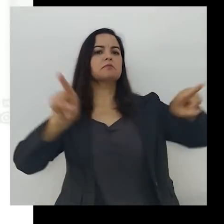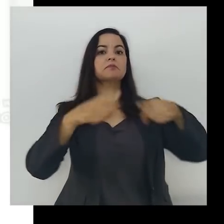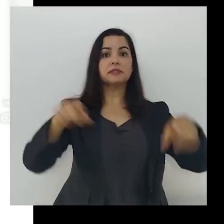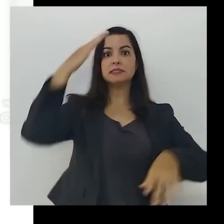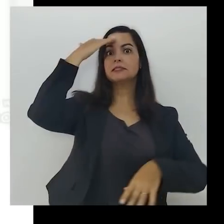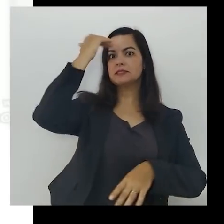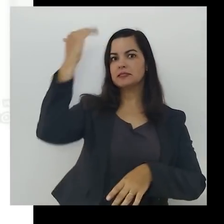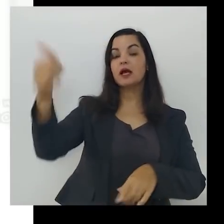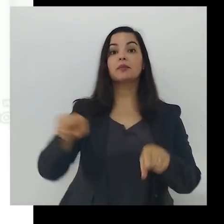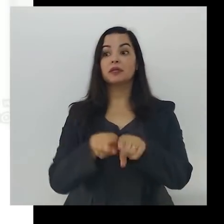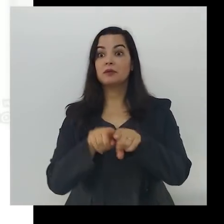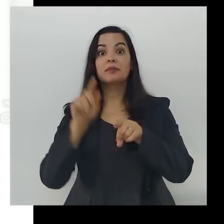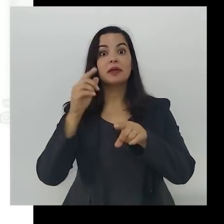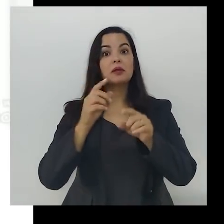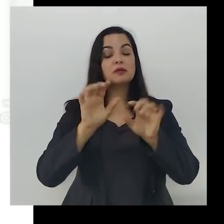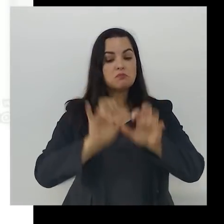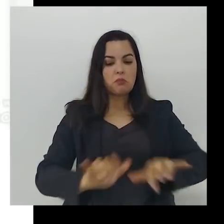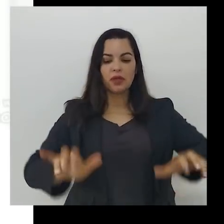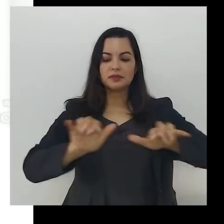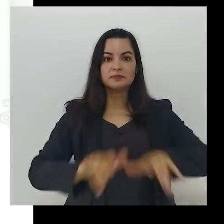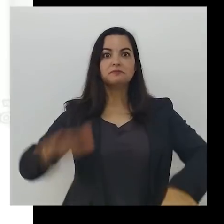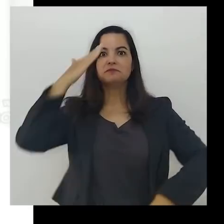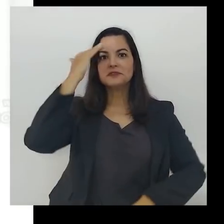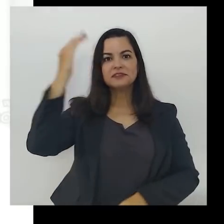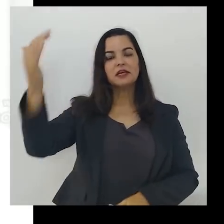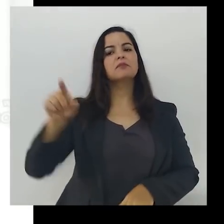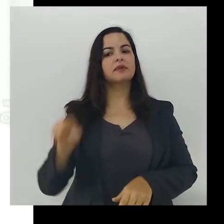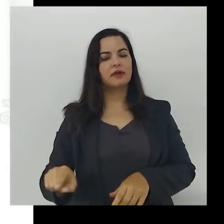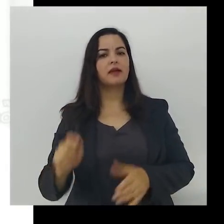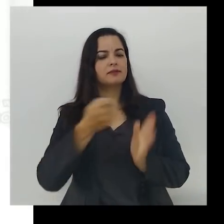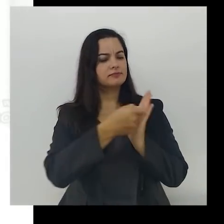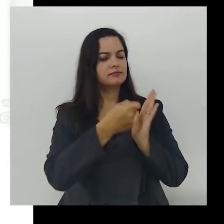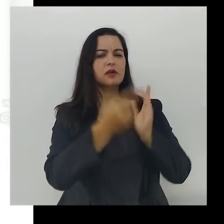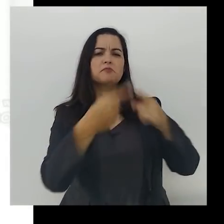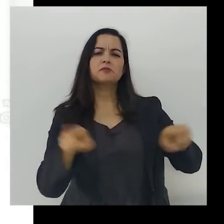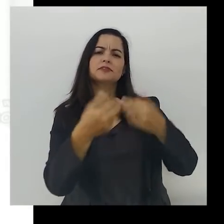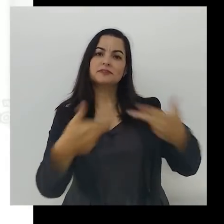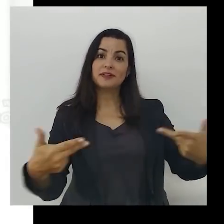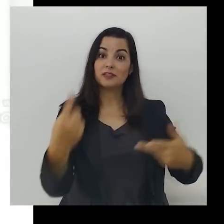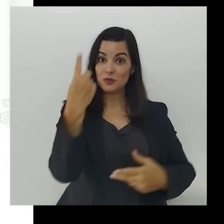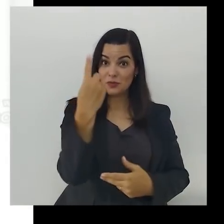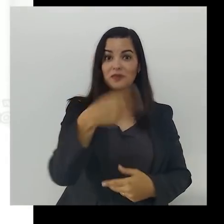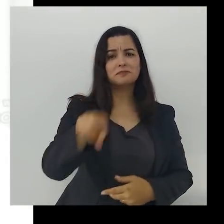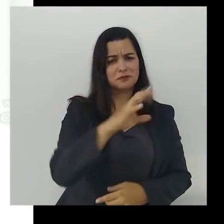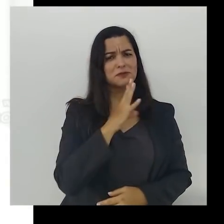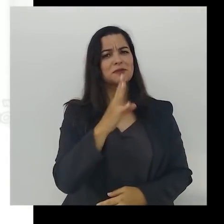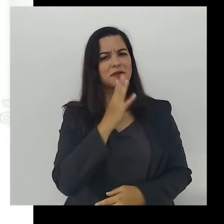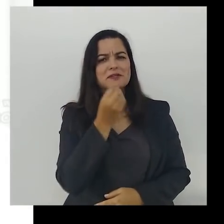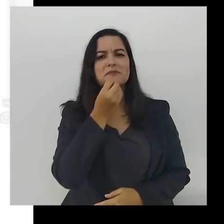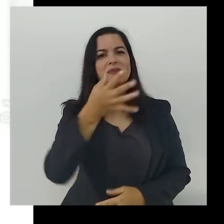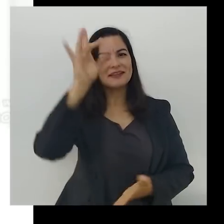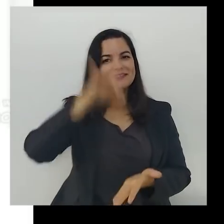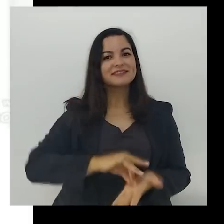tocava piano. E compôs diversas músicas, e uma delas vocês conhecem muito